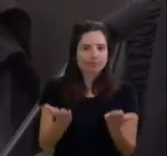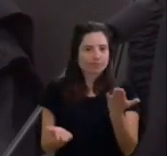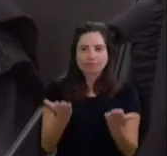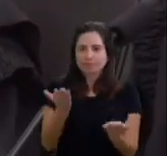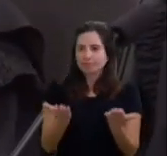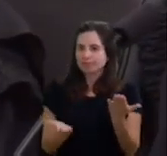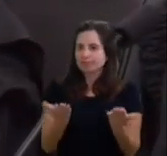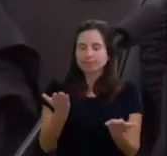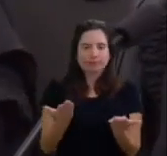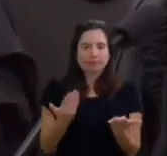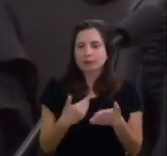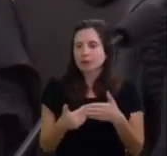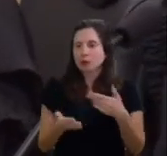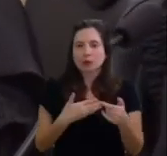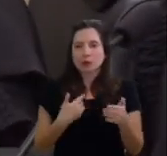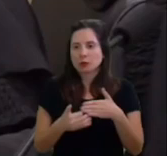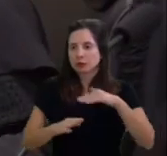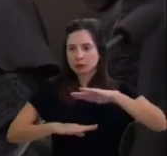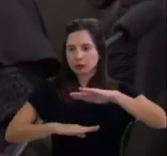qualquer caso.